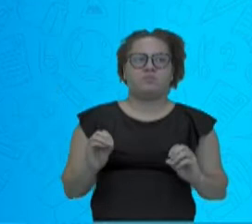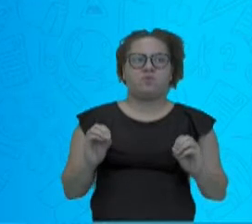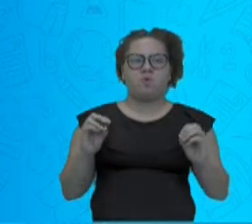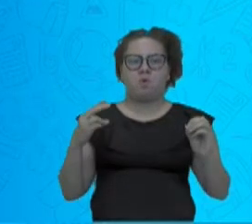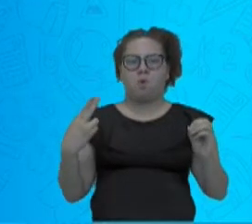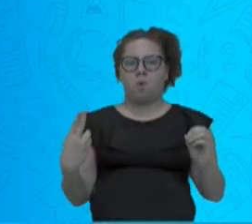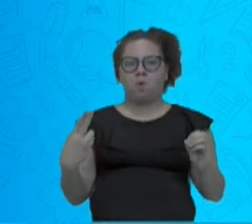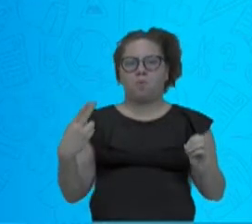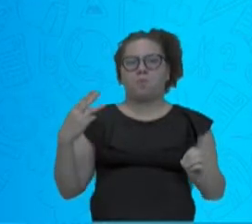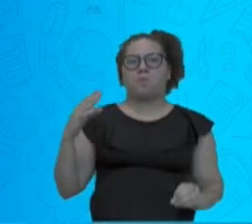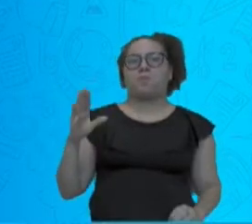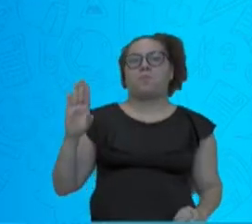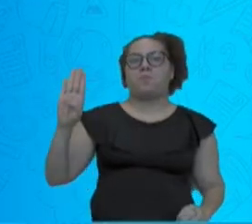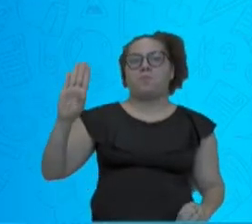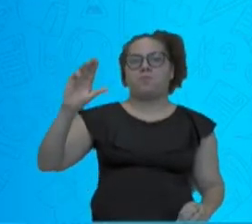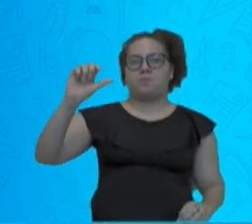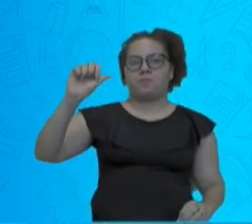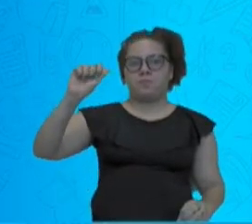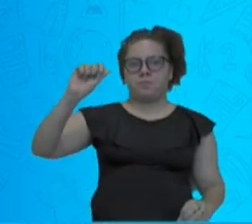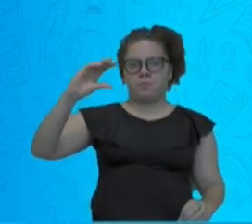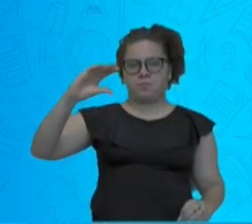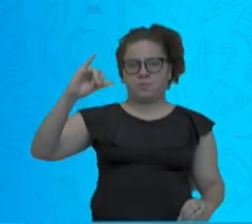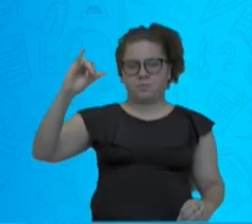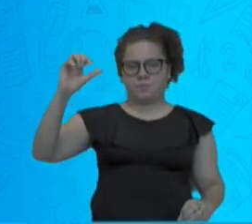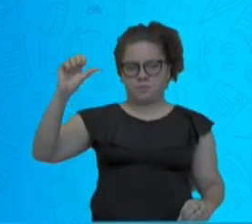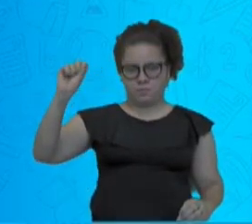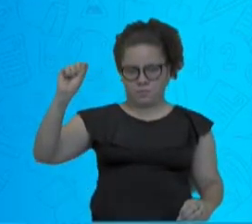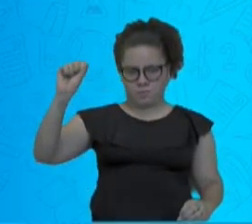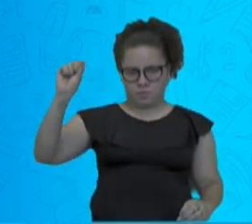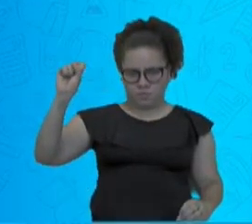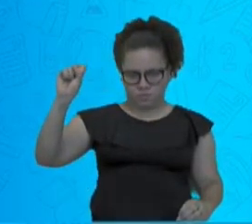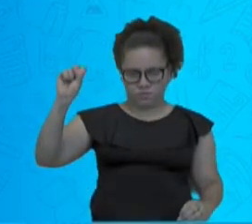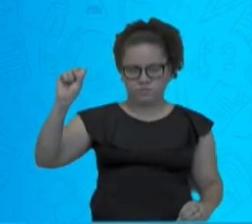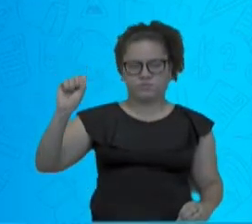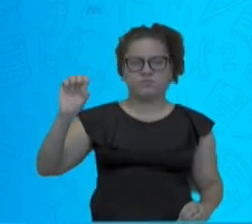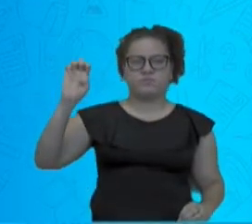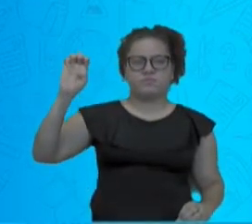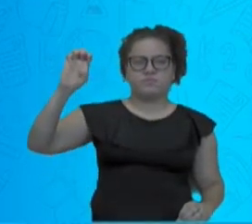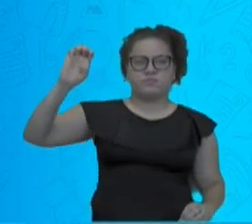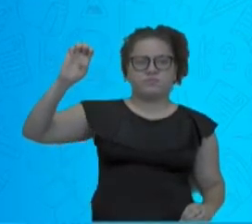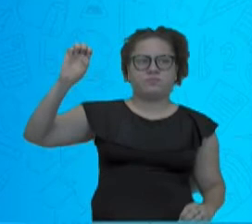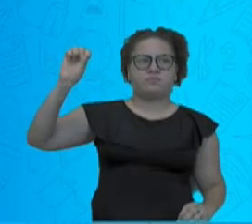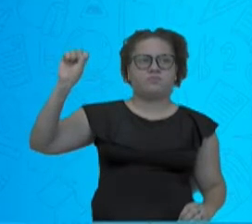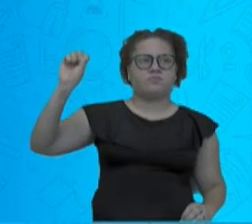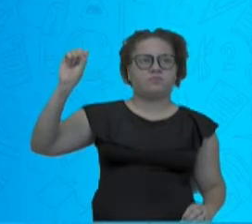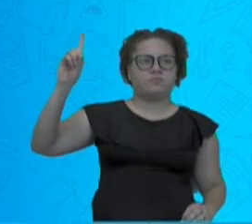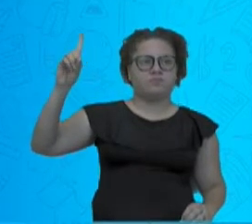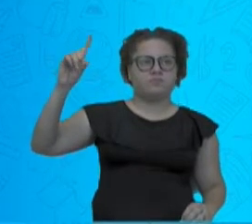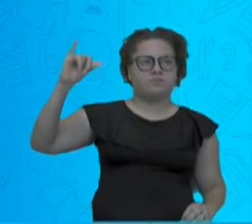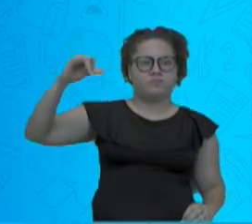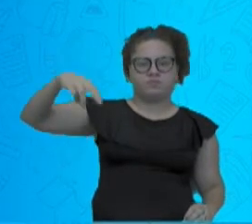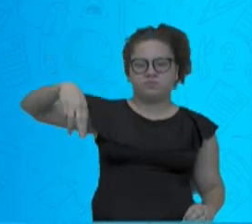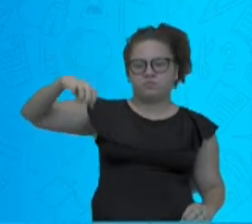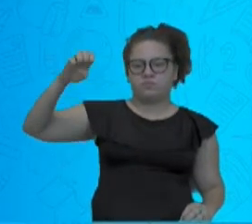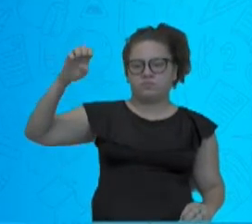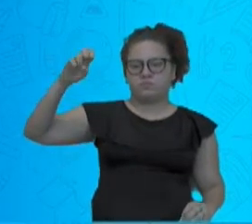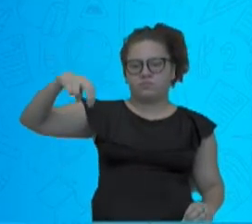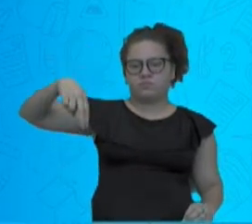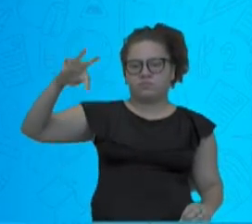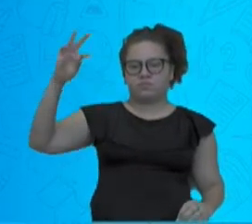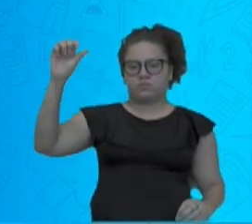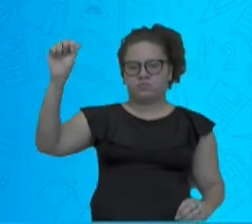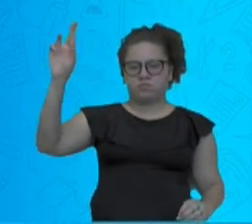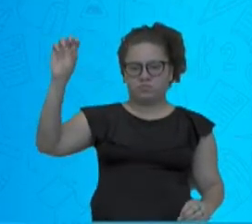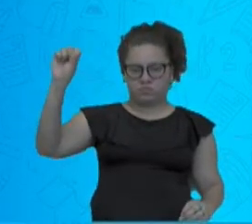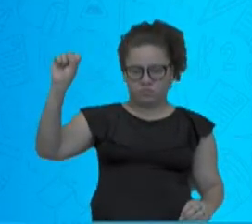bacias sedimentares. Aqueles sedimentos que são tirados do alto pelo vento, pela água, pela